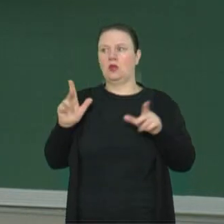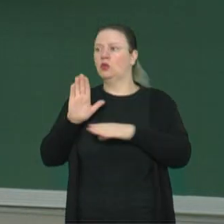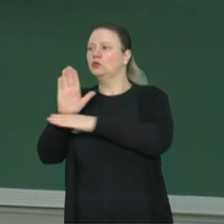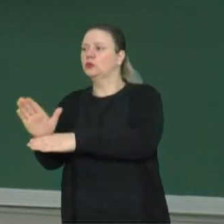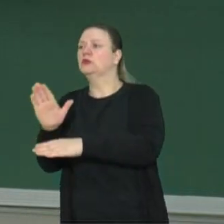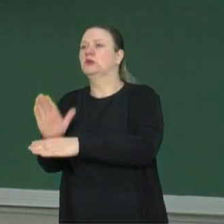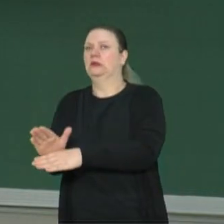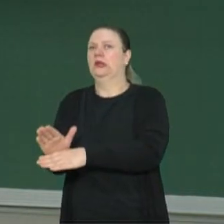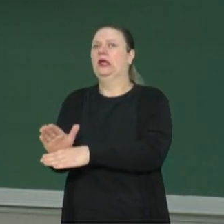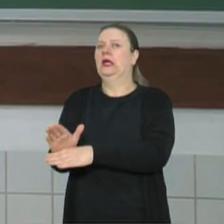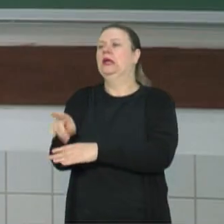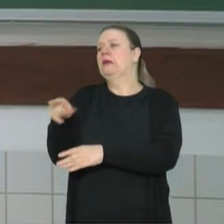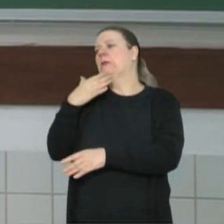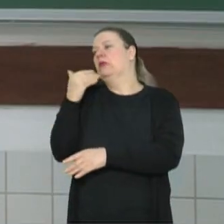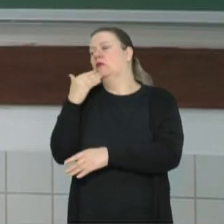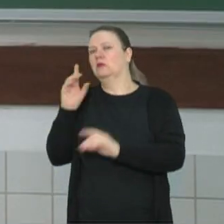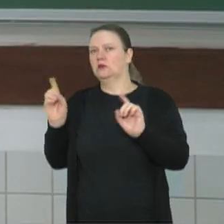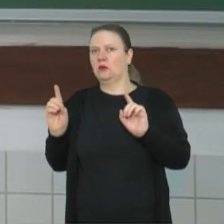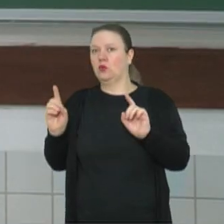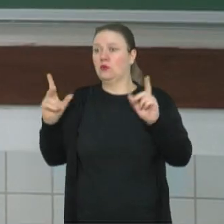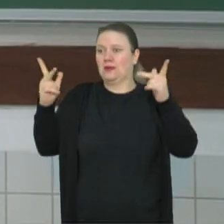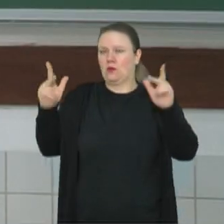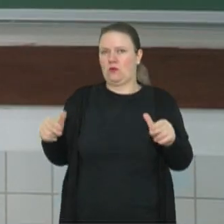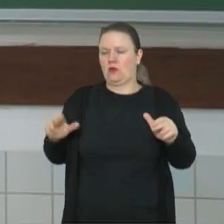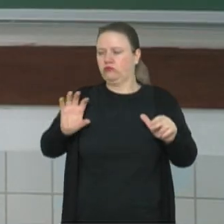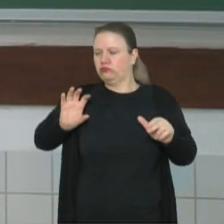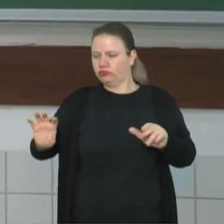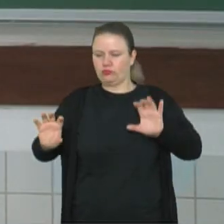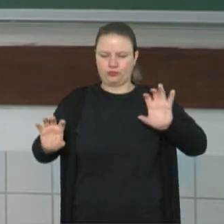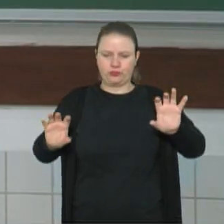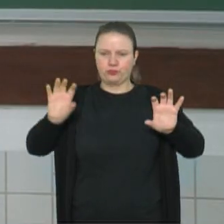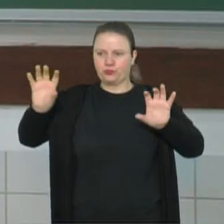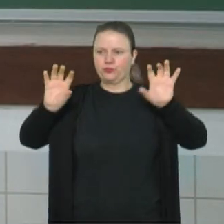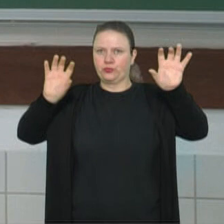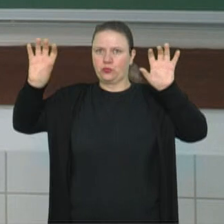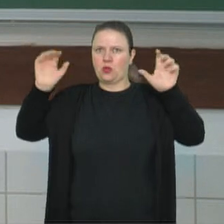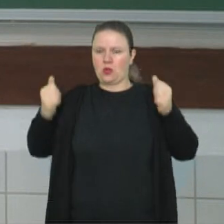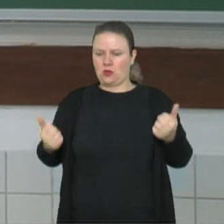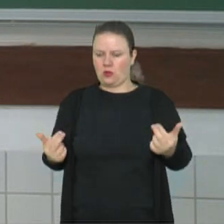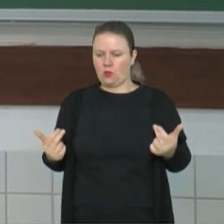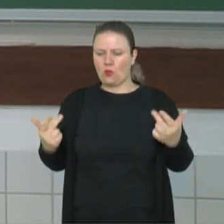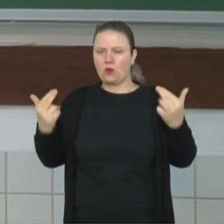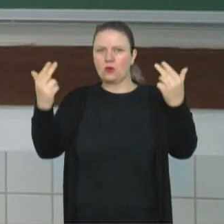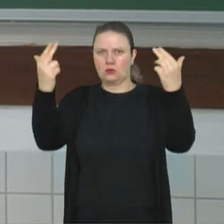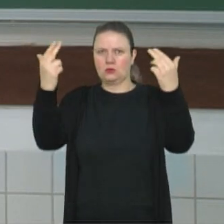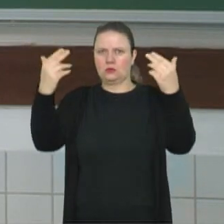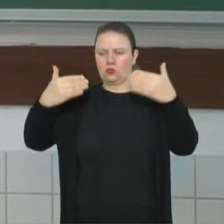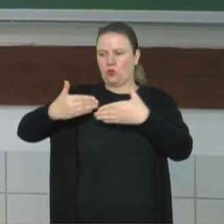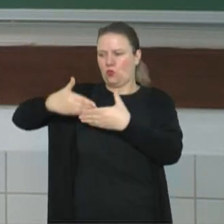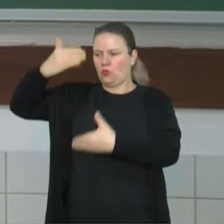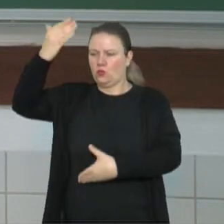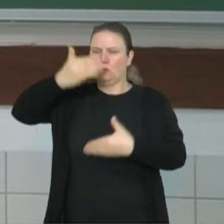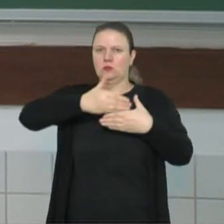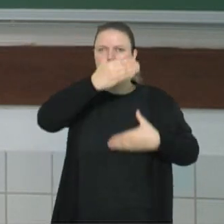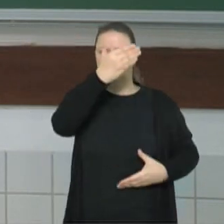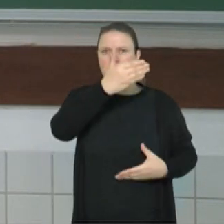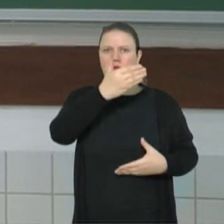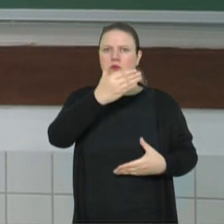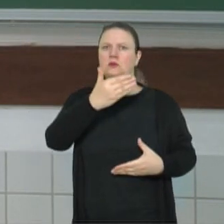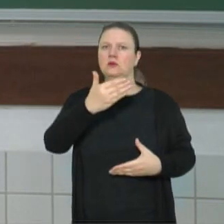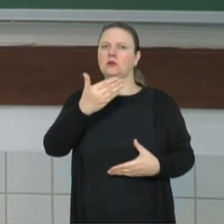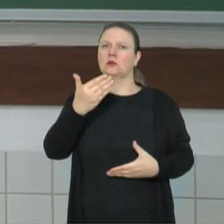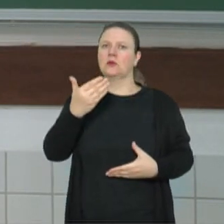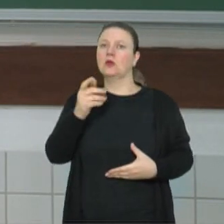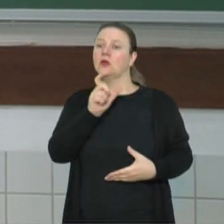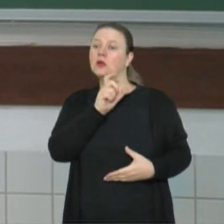ou deixar o outro também em desvantagem, né? Então é igual para que assim seja igualitário, né, para